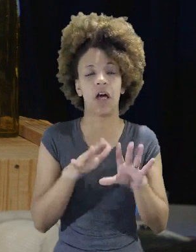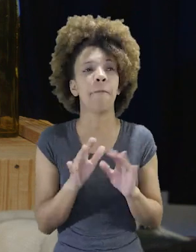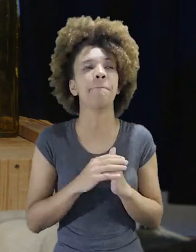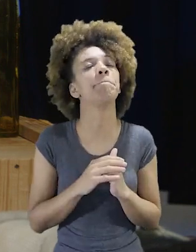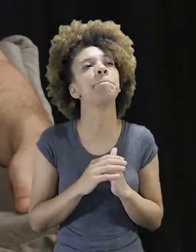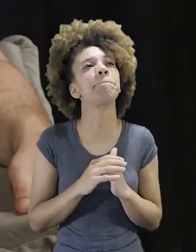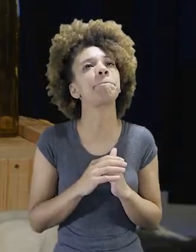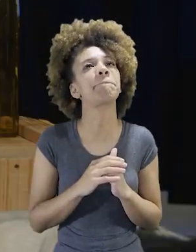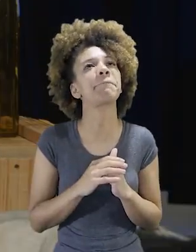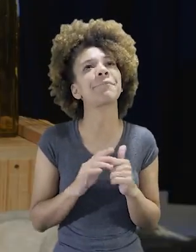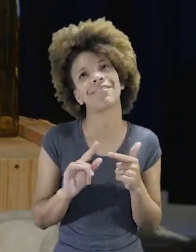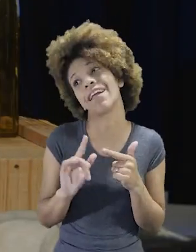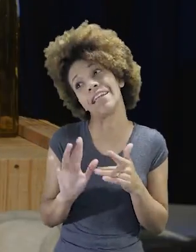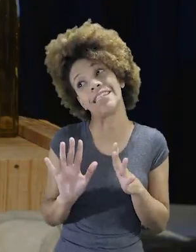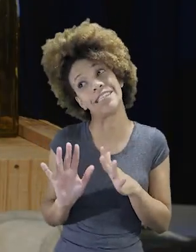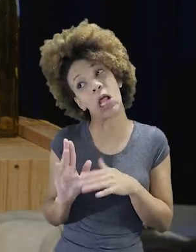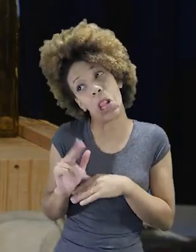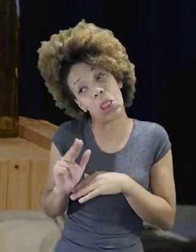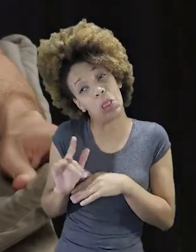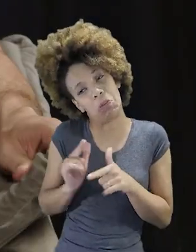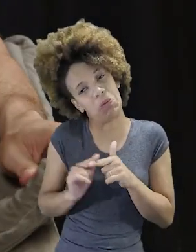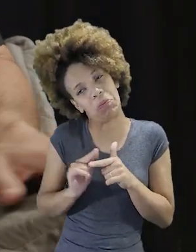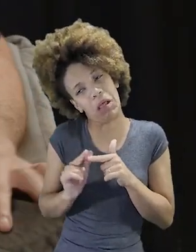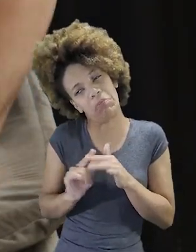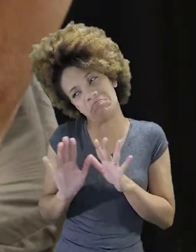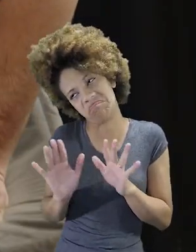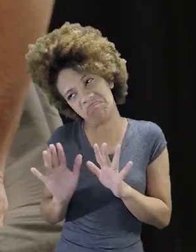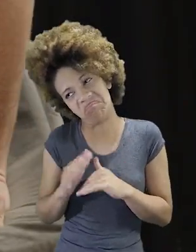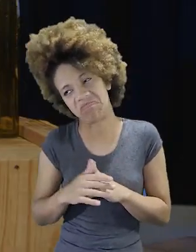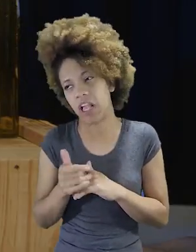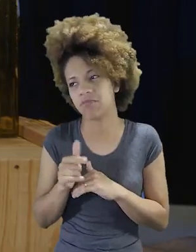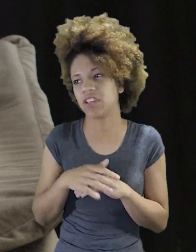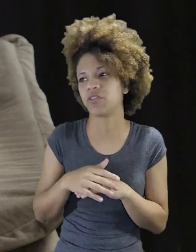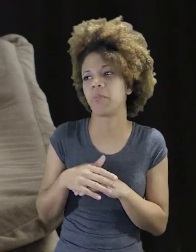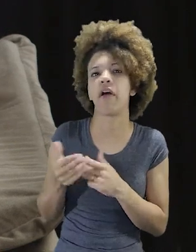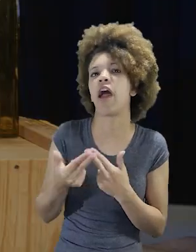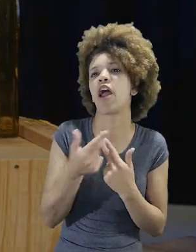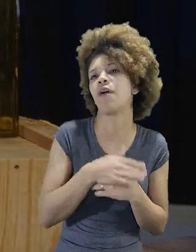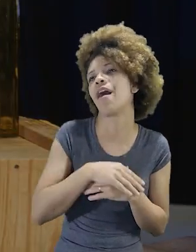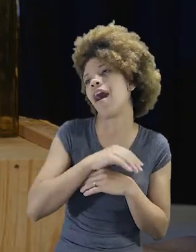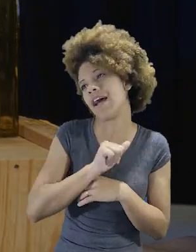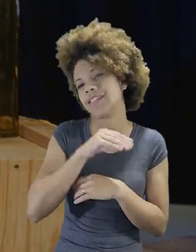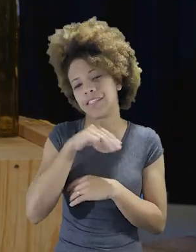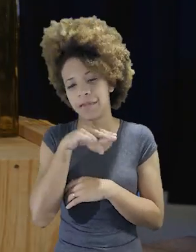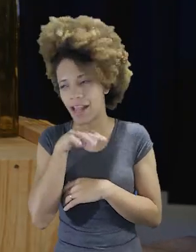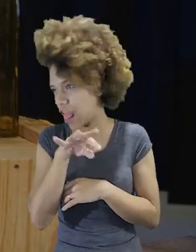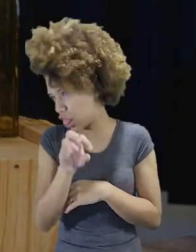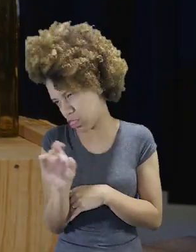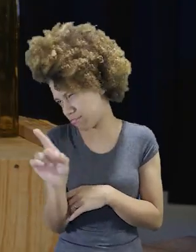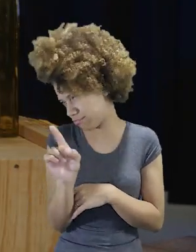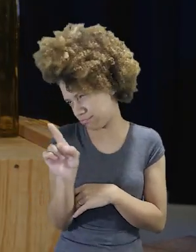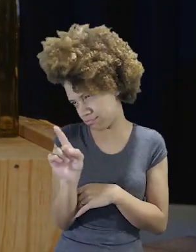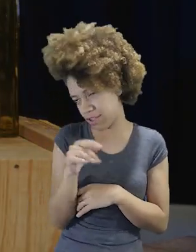foi uma eu não tenho eu não sou igual ACM Neto tá ligado eu não sou eu não estou de repente eu falei